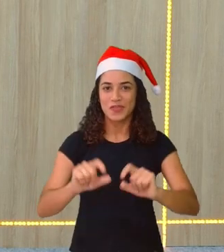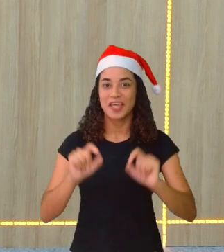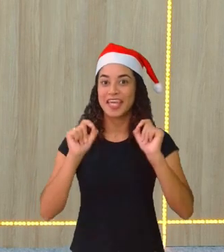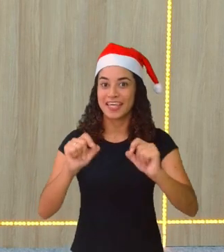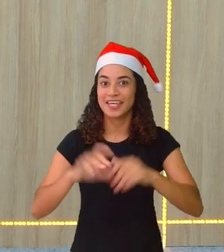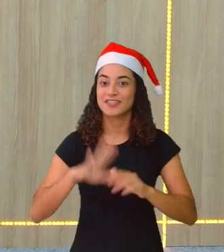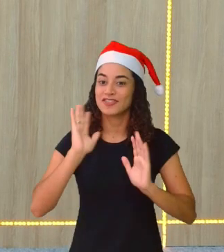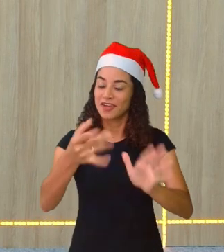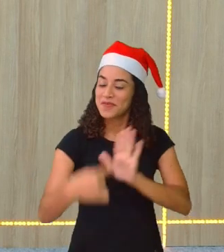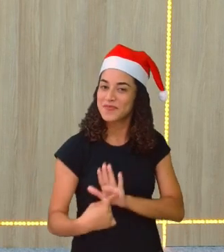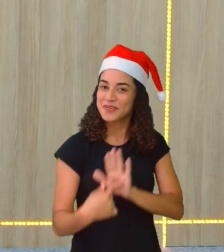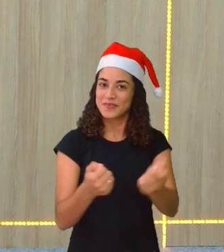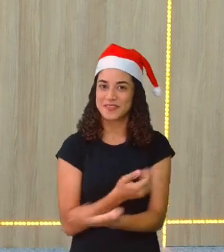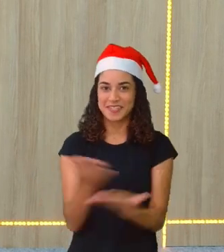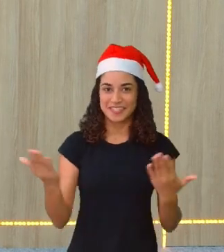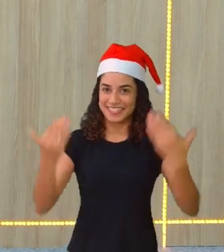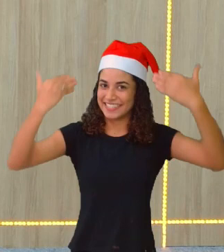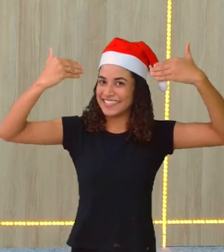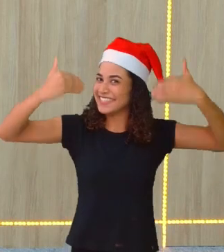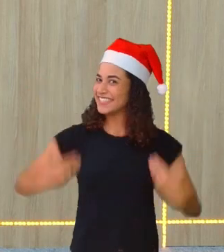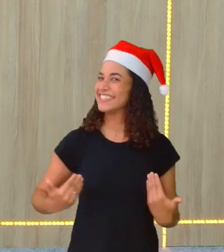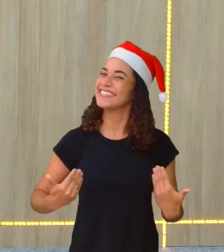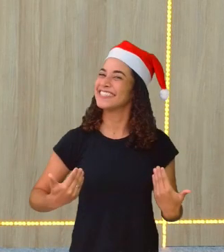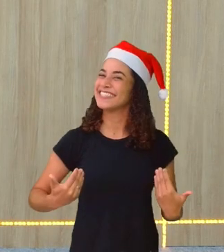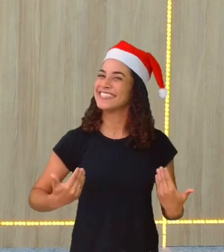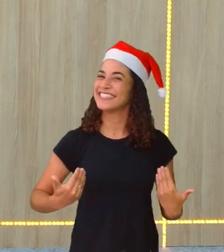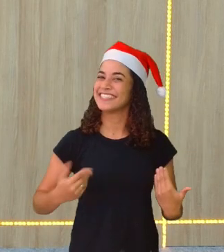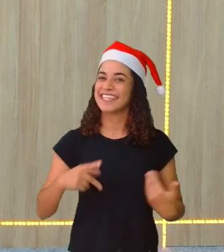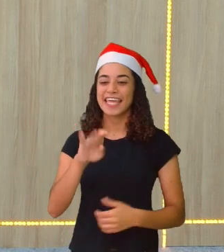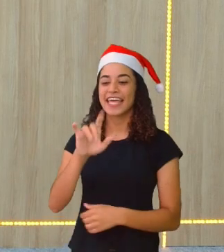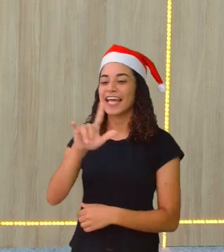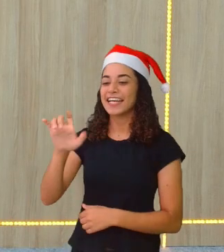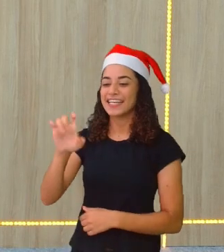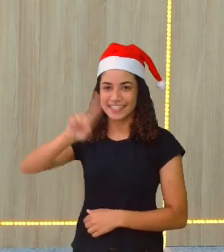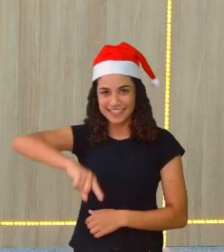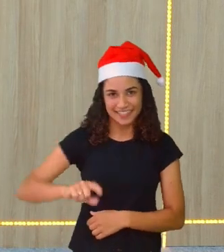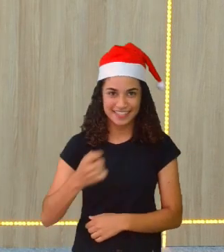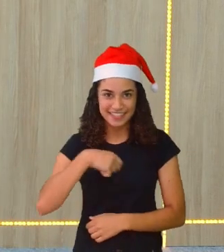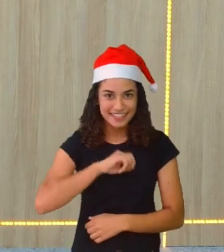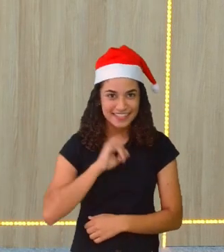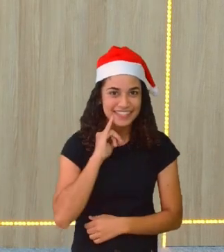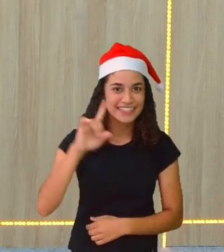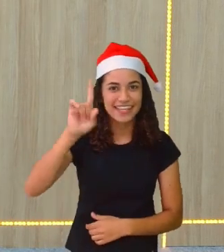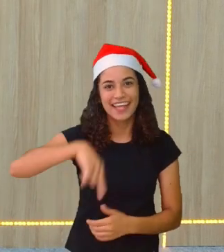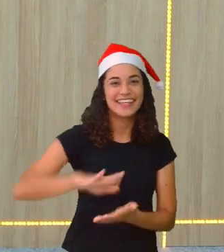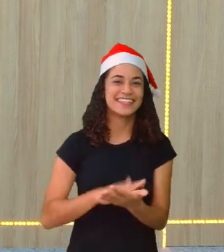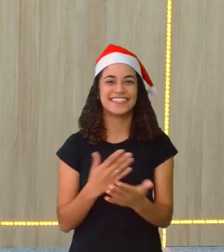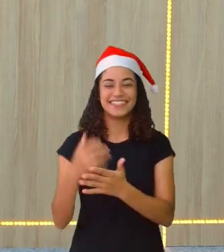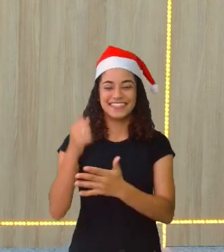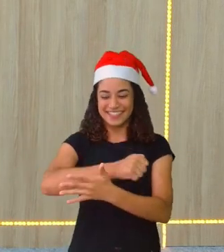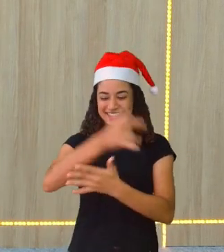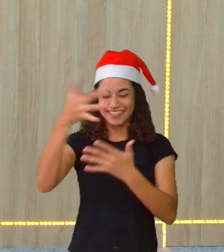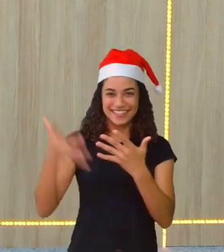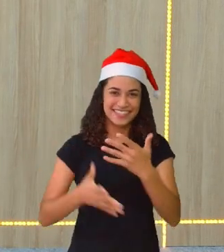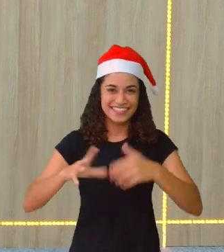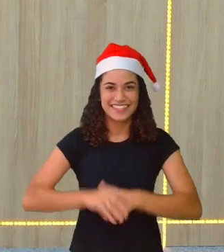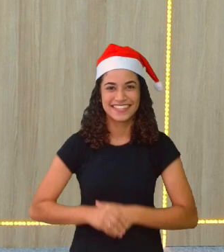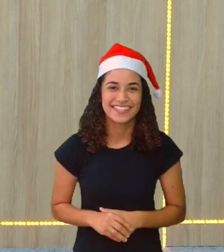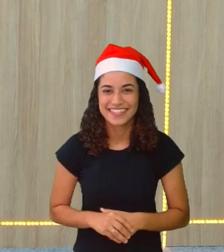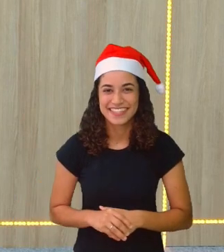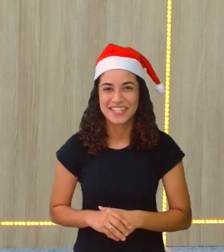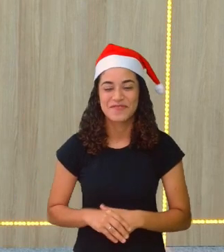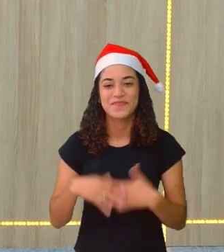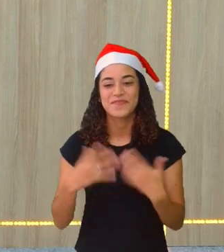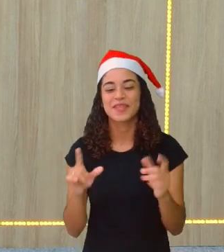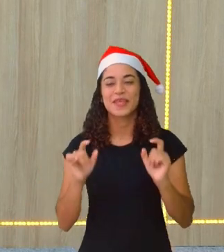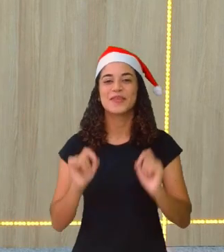já apresentando aqui ela aqui, ó, Kelly, Ingrid Kelly, nossa intérprete de Libras,